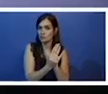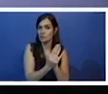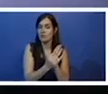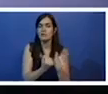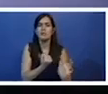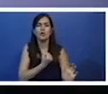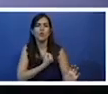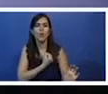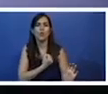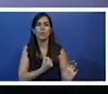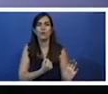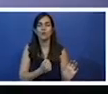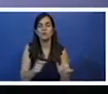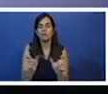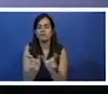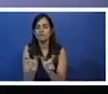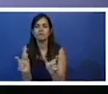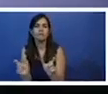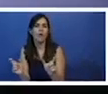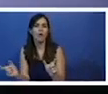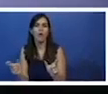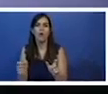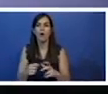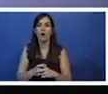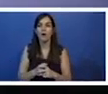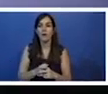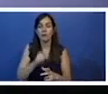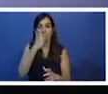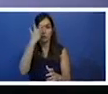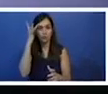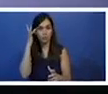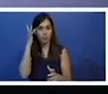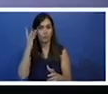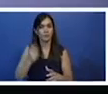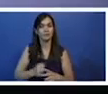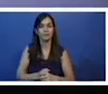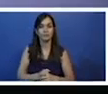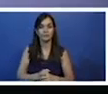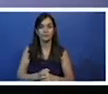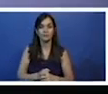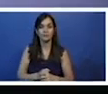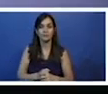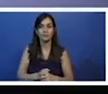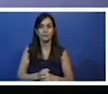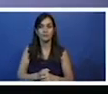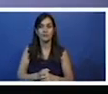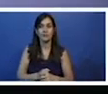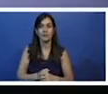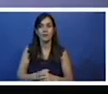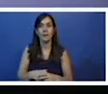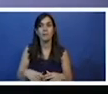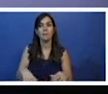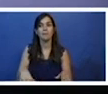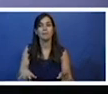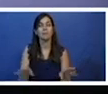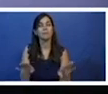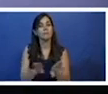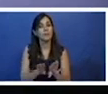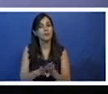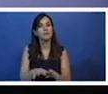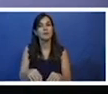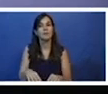singular ou plural, em pessoa, ok? Para indeterminar